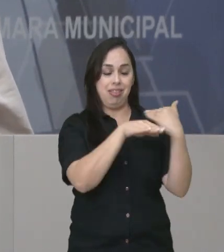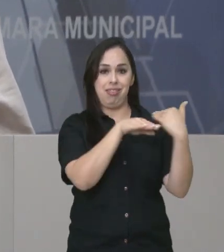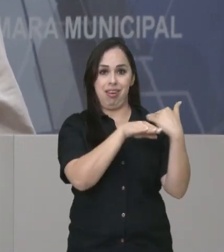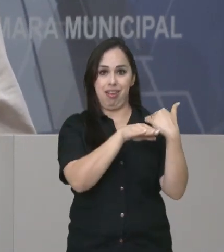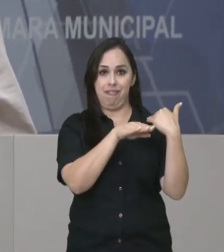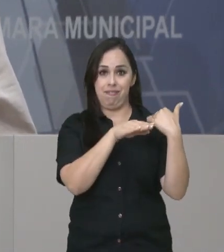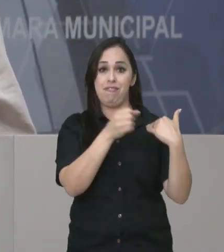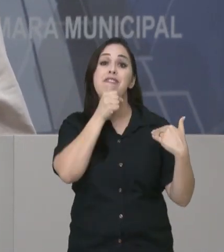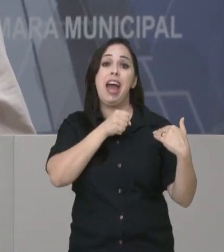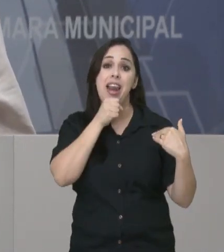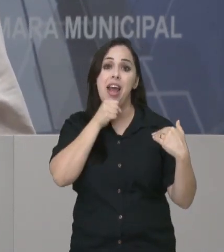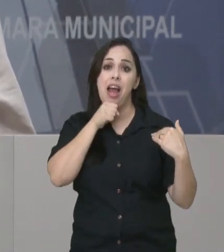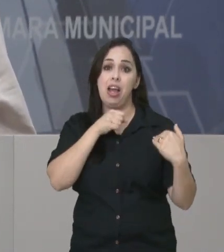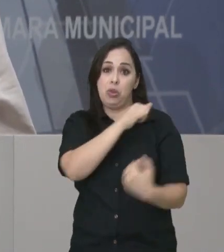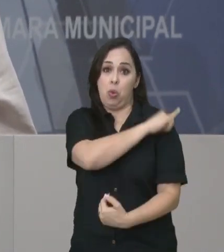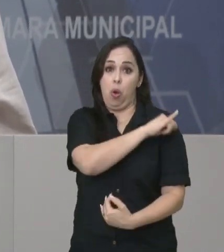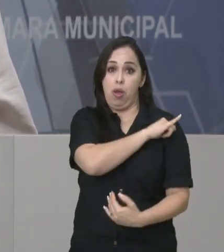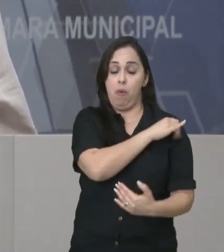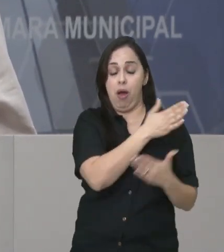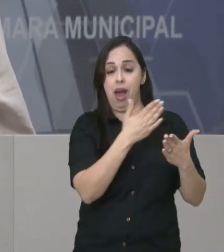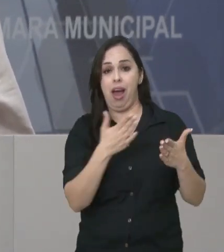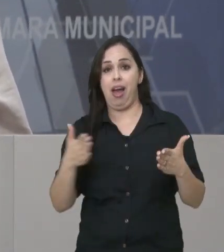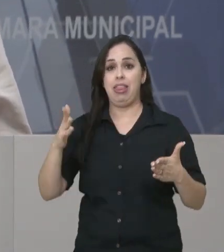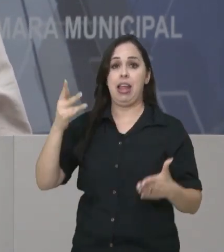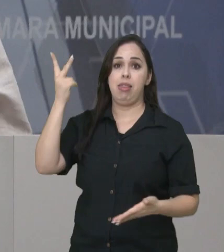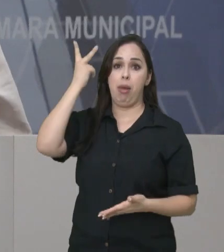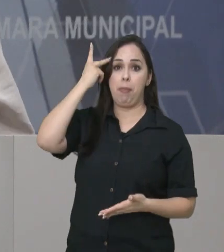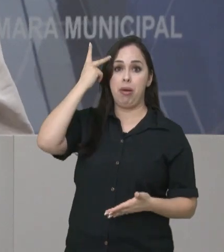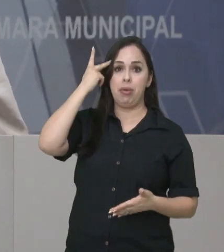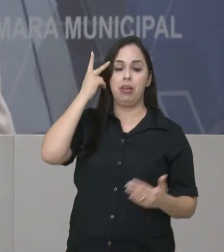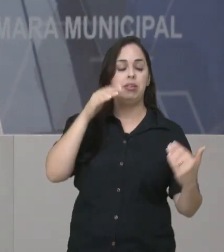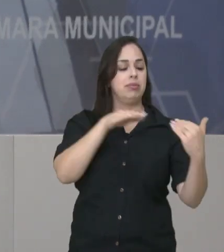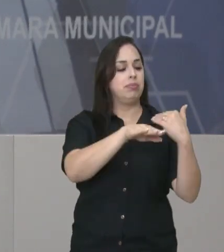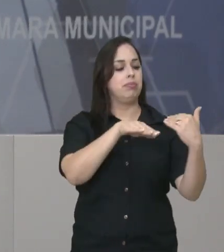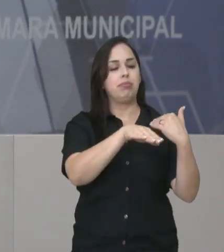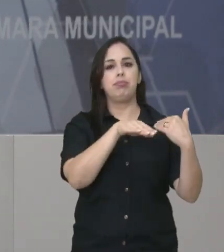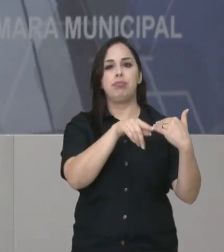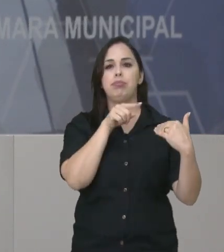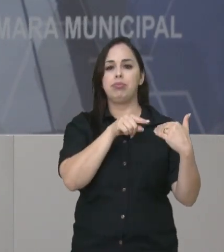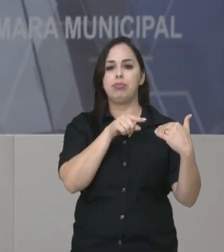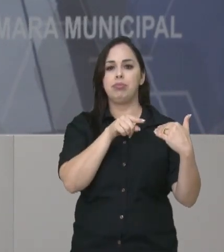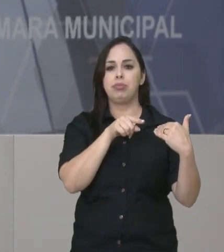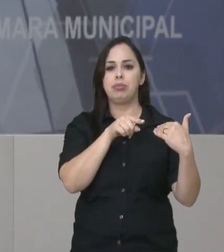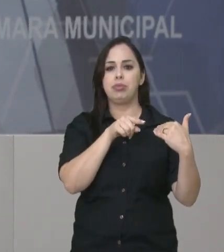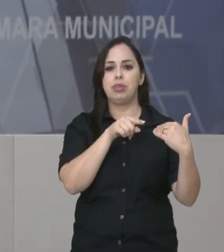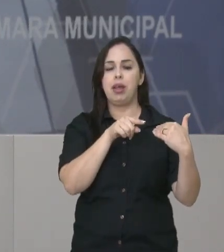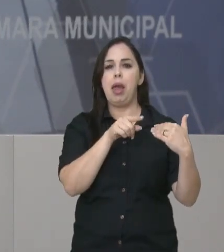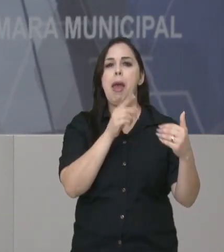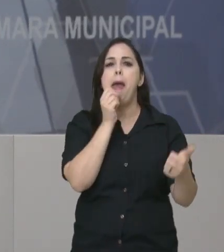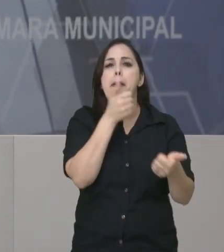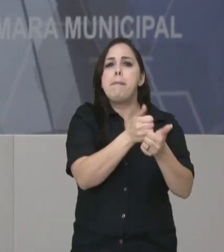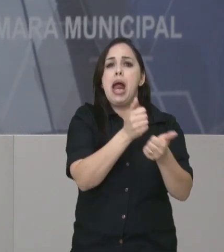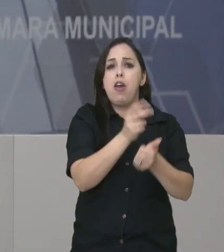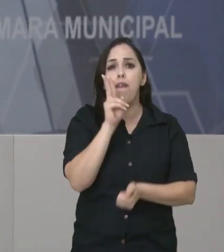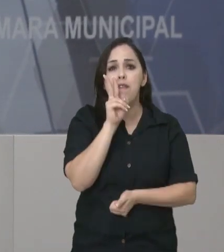Paulo, no trecho, reforma geral, no trecho compreendido entre o viaduto do Vista